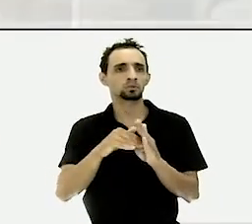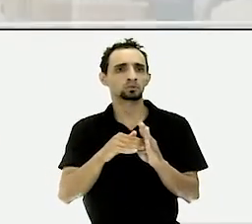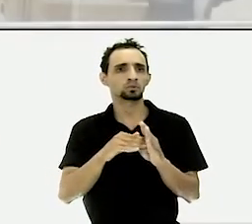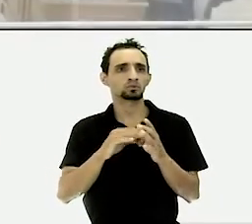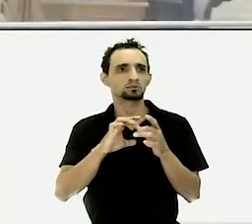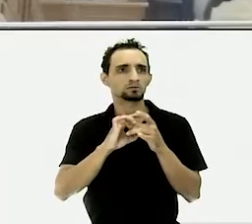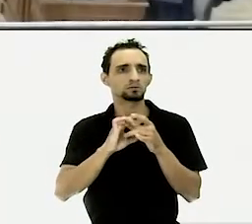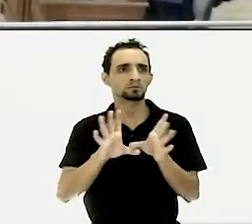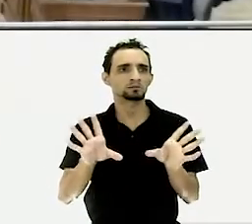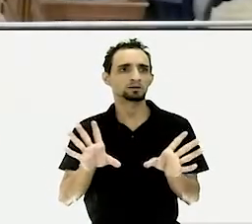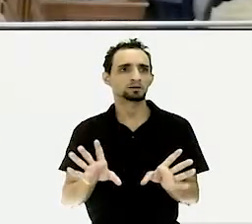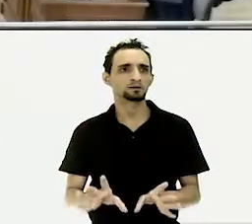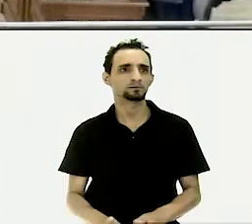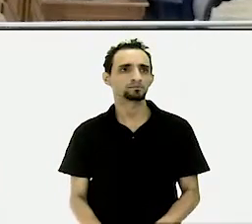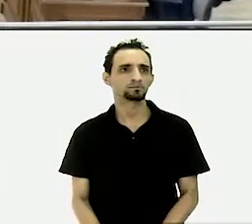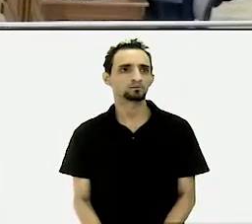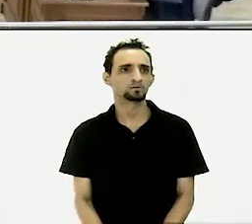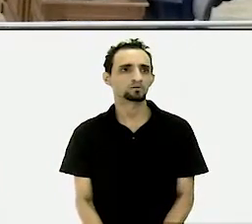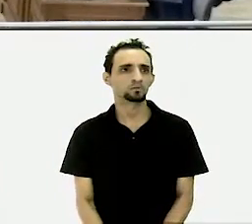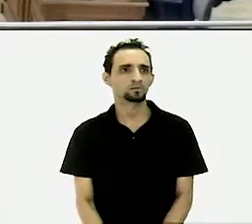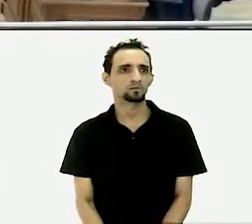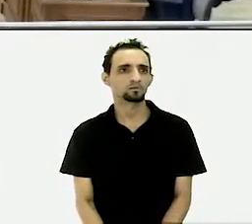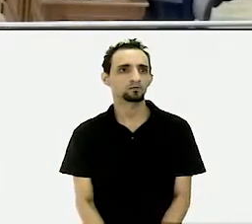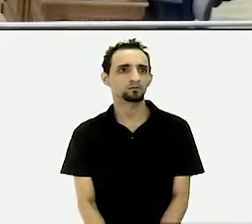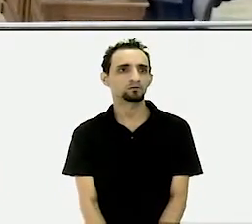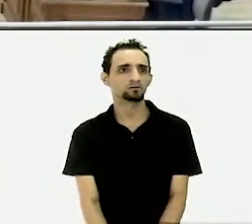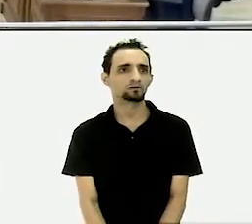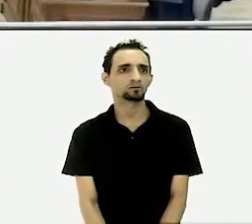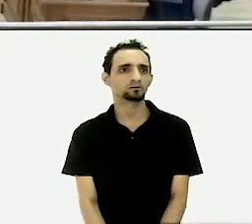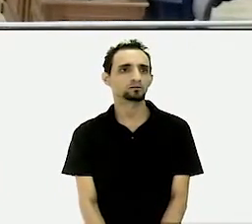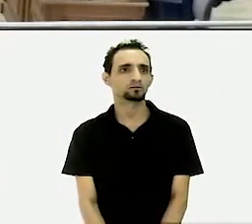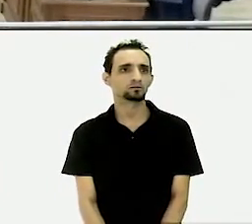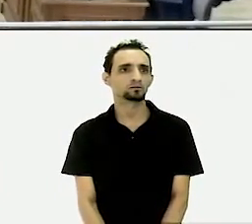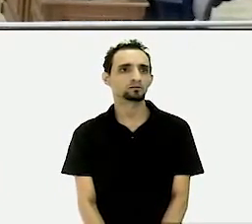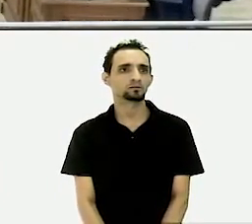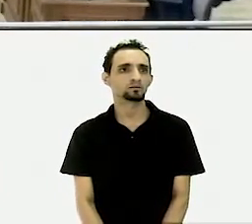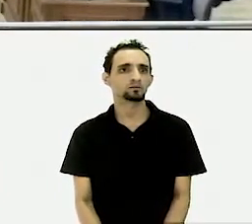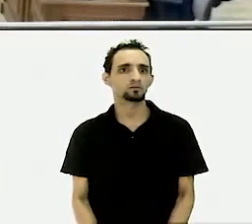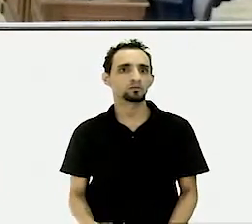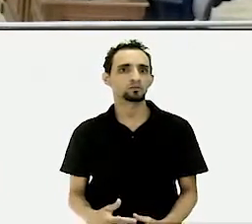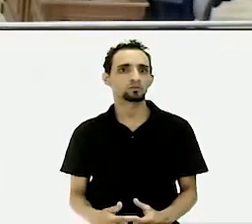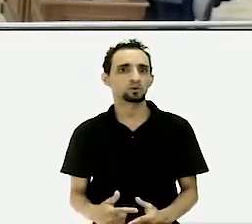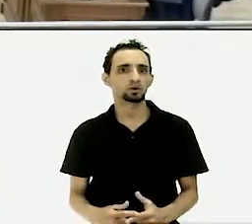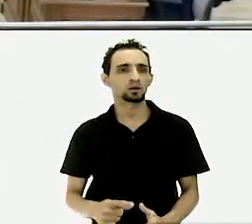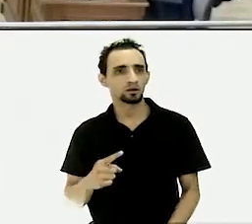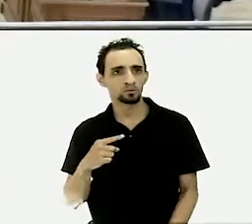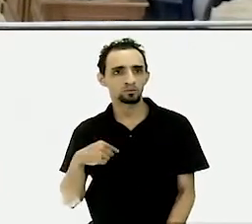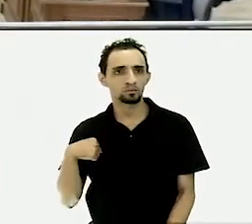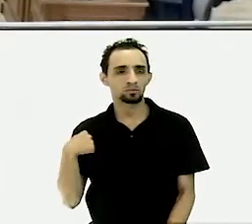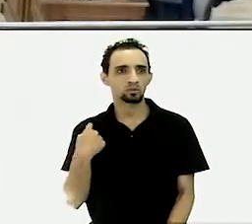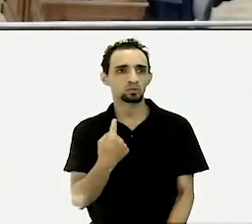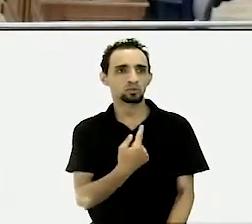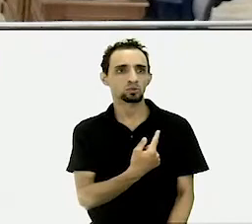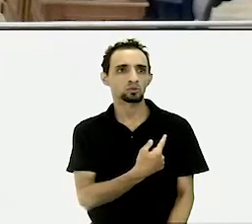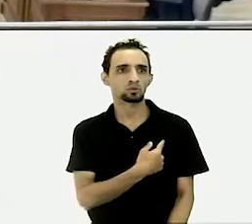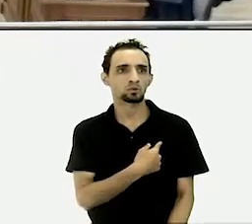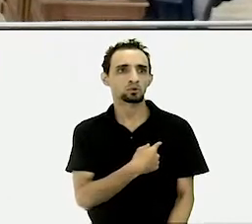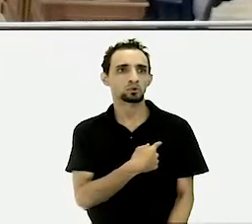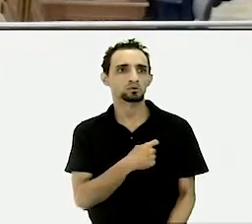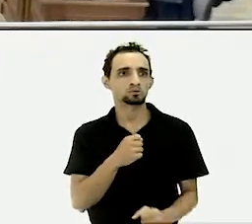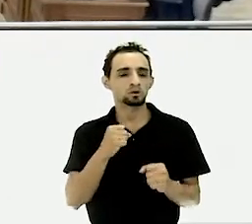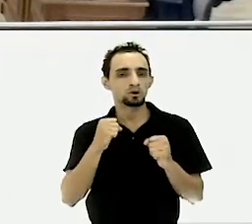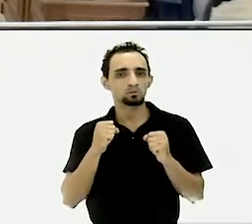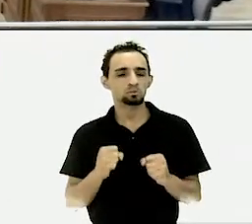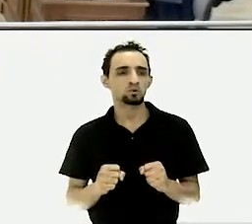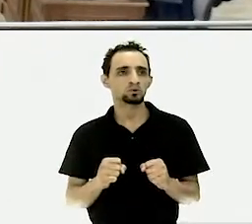vão colocar o trailer deles para dentro. Para dentro, essa pronto, tá bom? Eu acho que é isso que eles querem. Para desafogar a rua, no quiosque